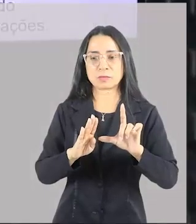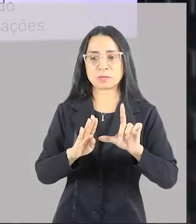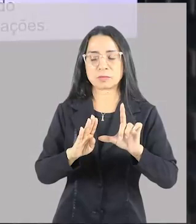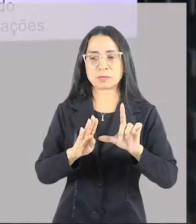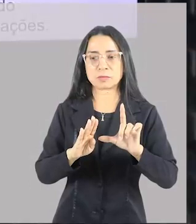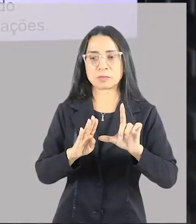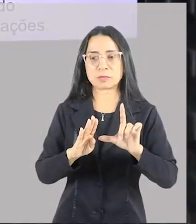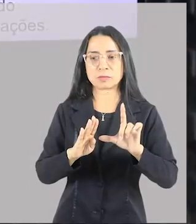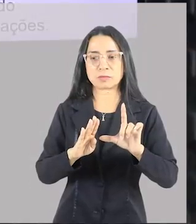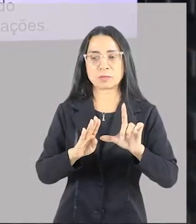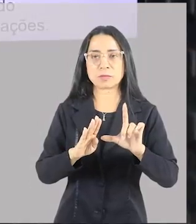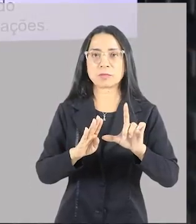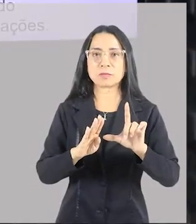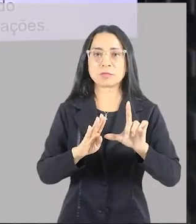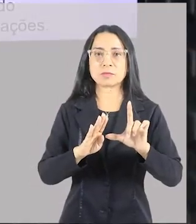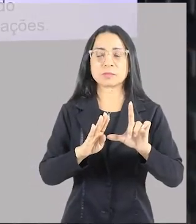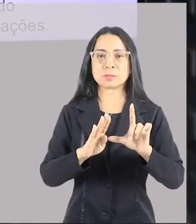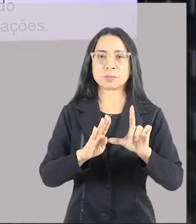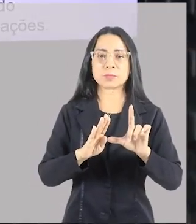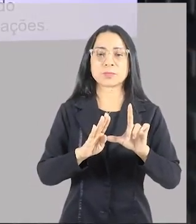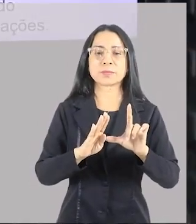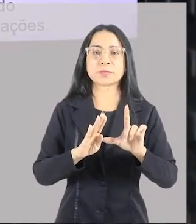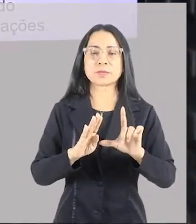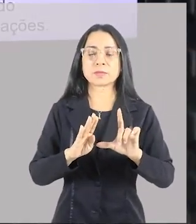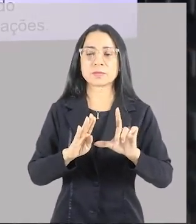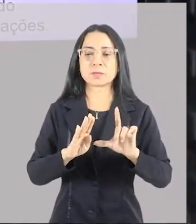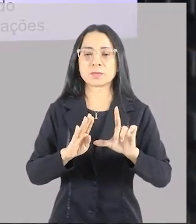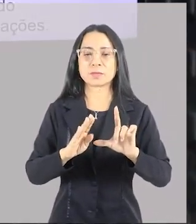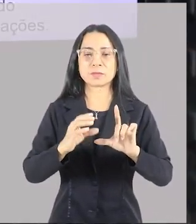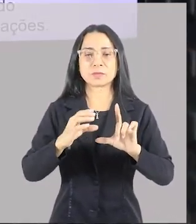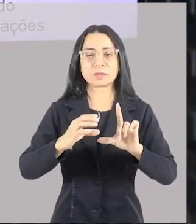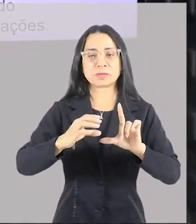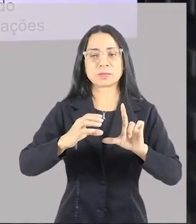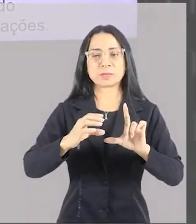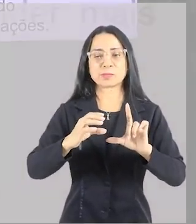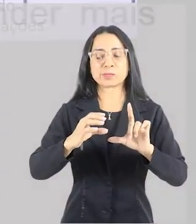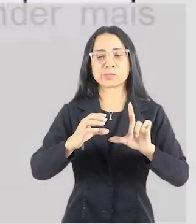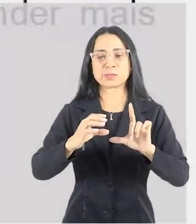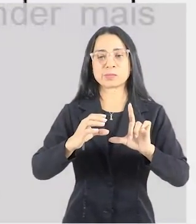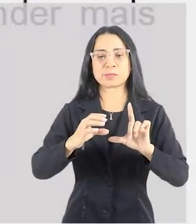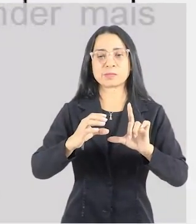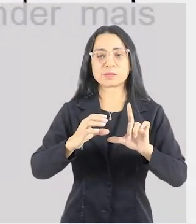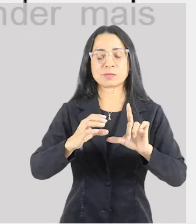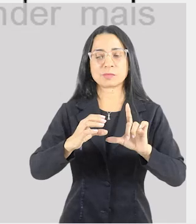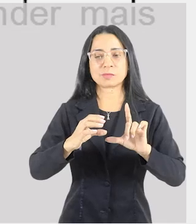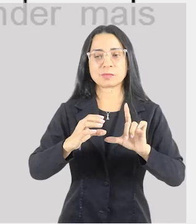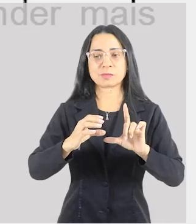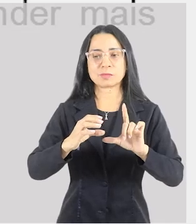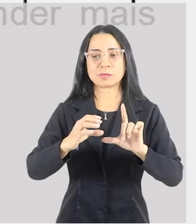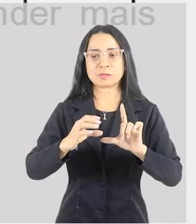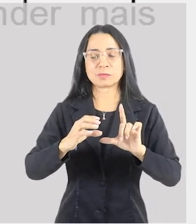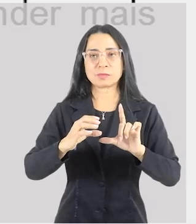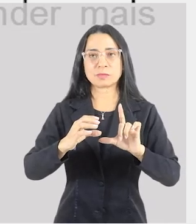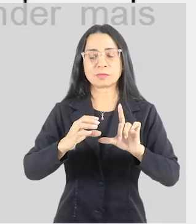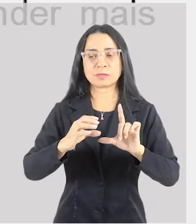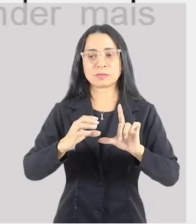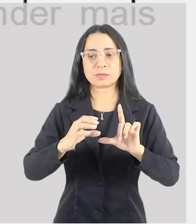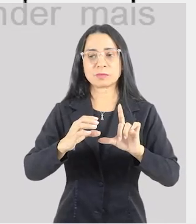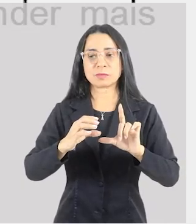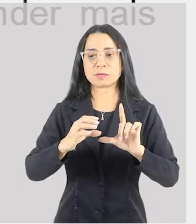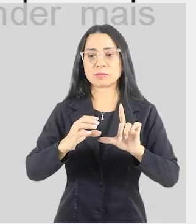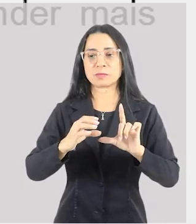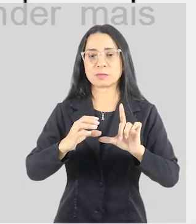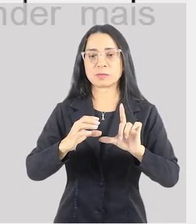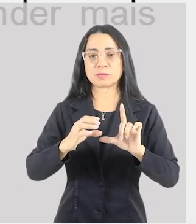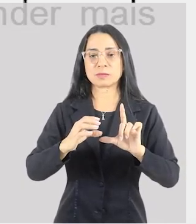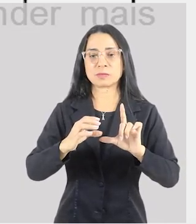não possui autorização para optar por outra. Letra C, há certa margem de liberdade de atuação